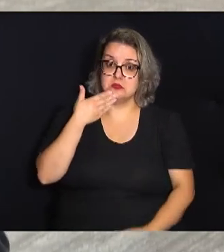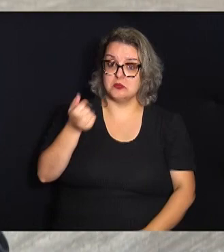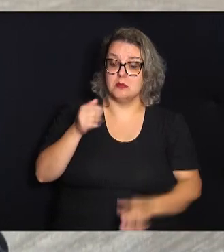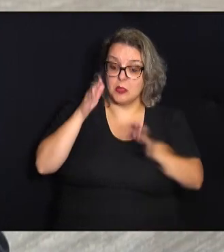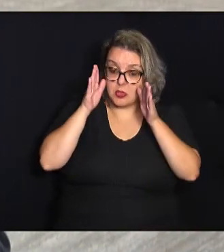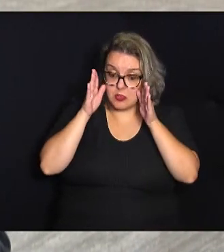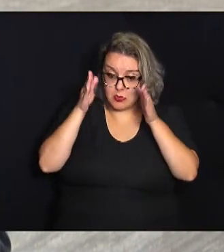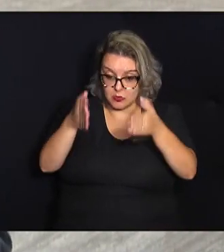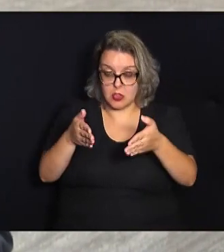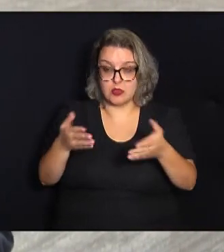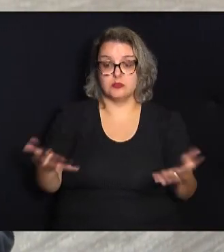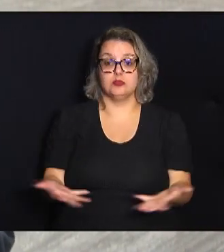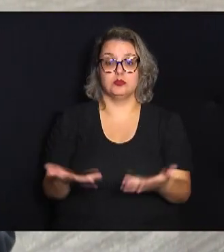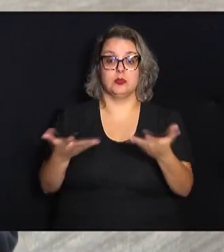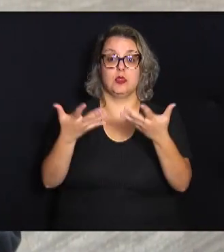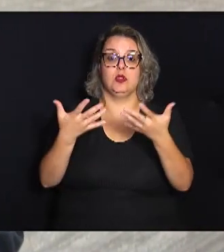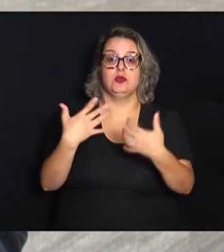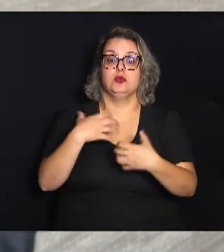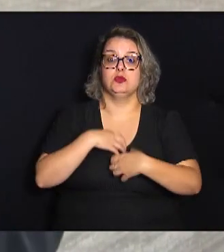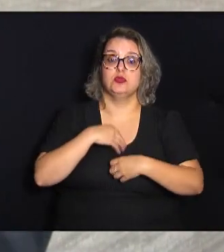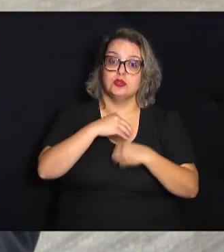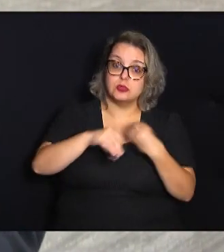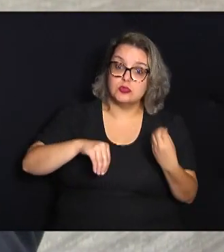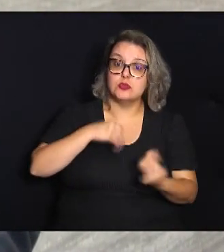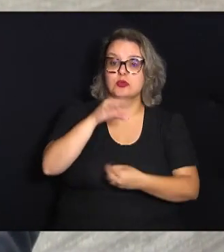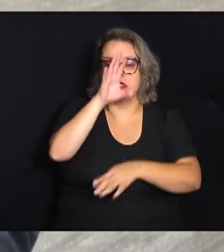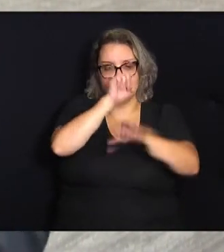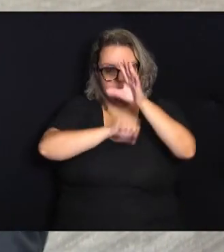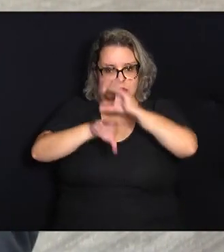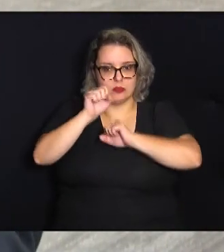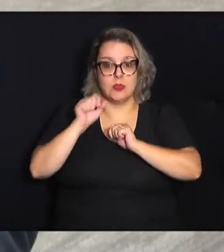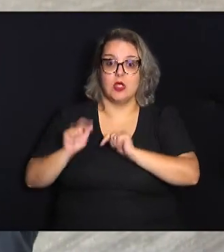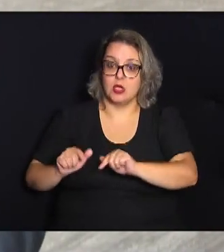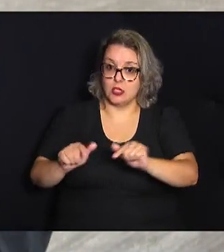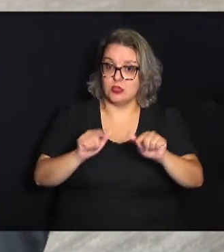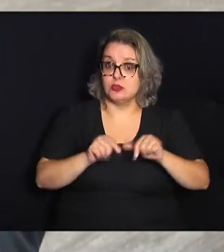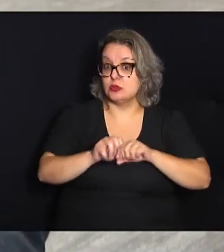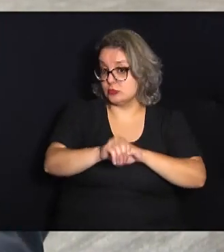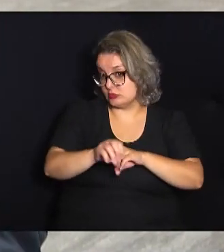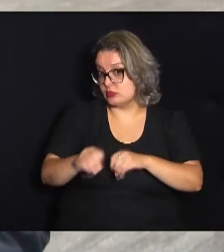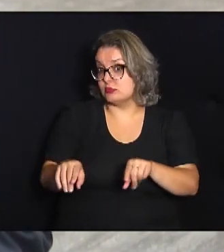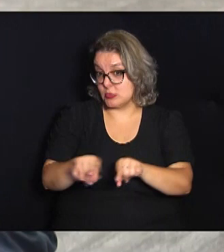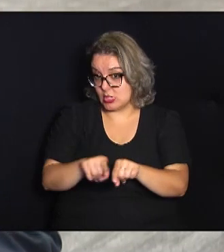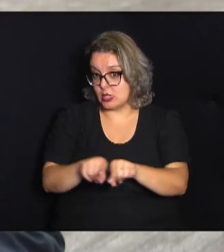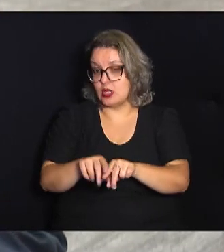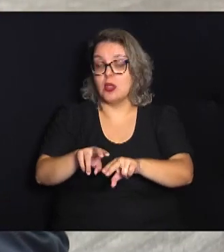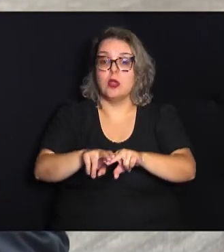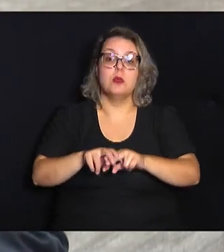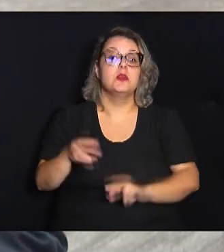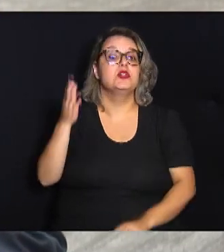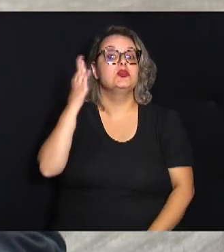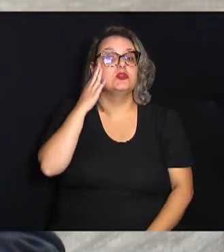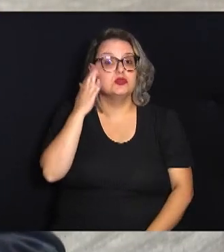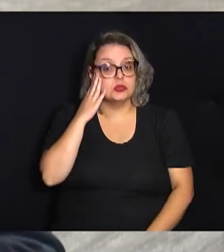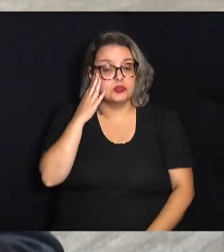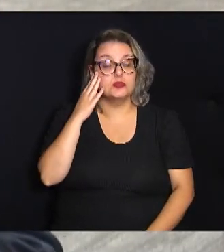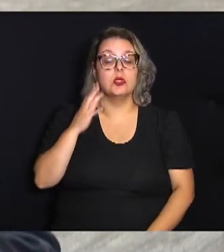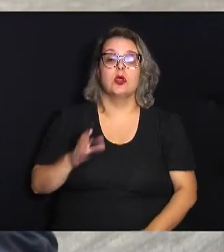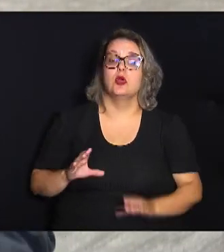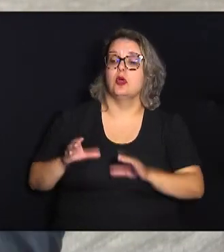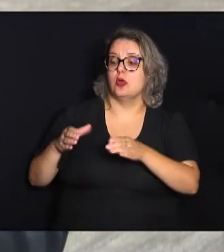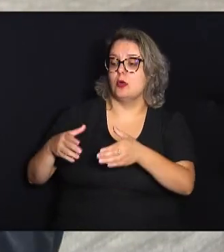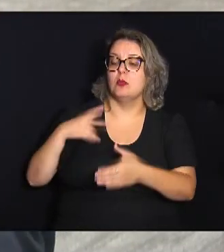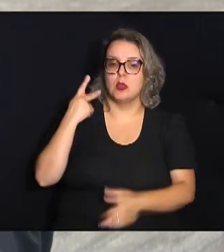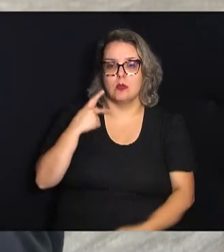foco, proporcionar uma forma envolvente de aprender em ambientes educacionais, e por isso entende que o parlamento não pode